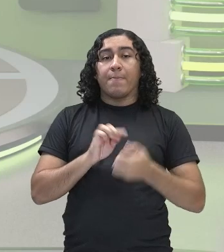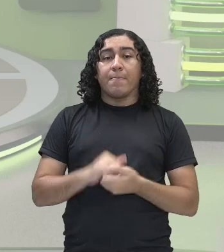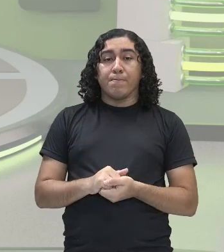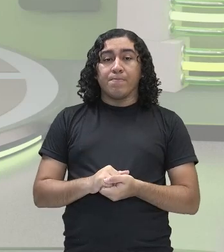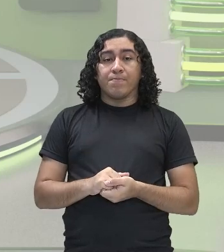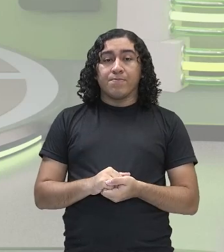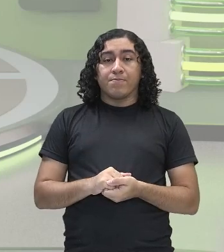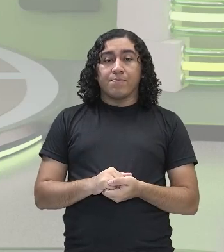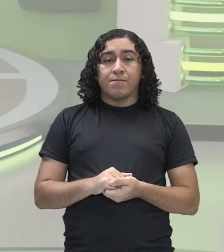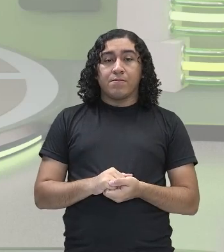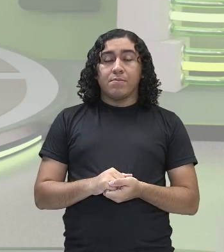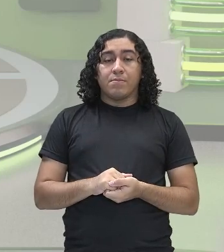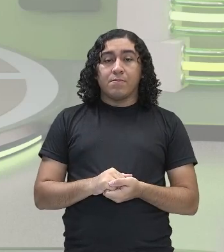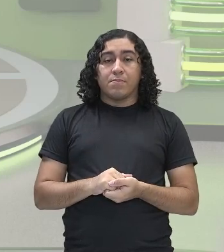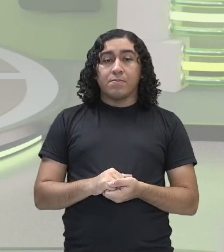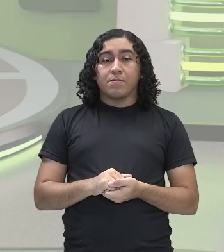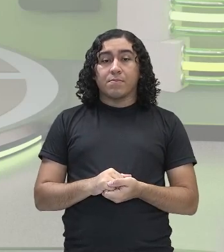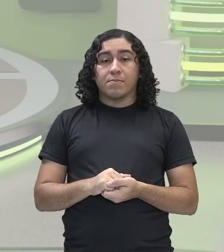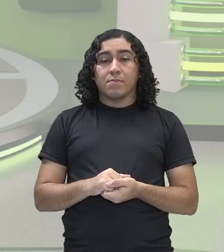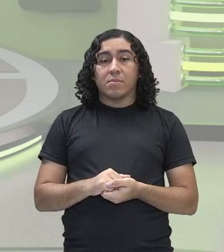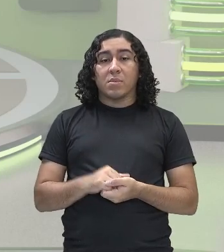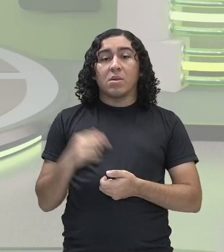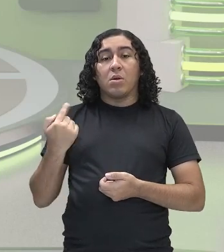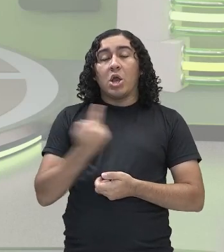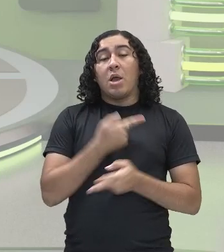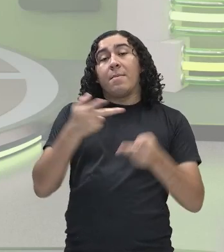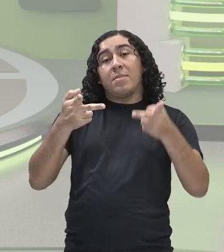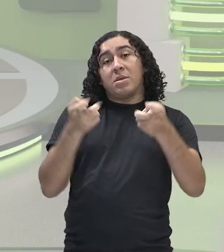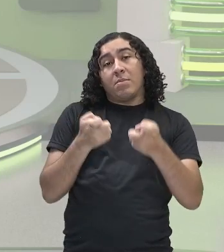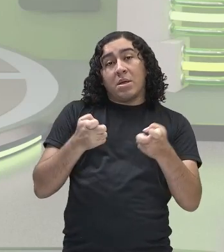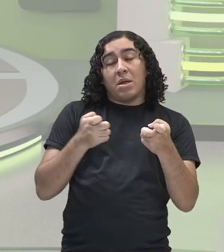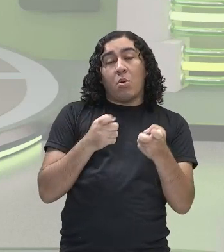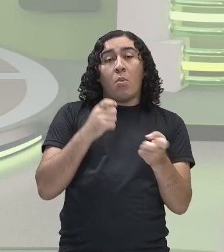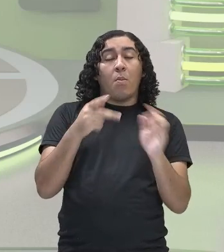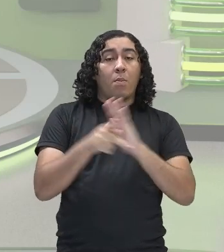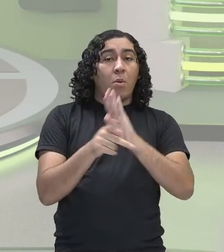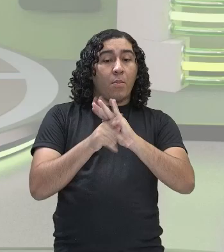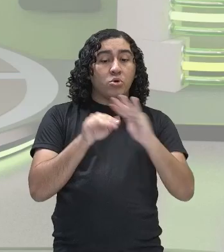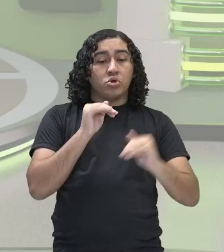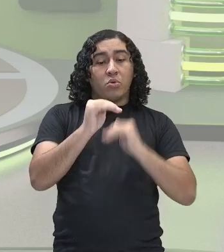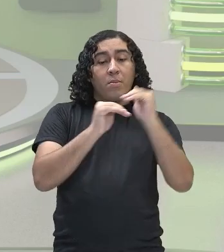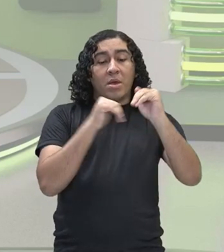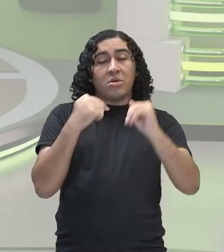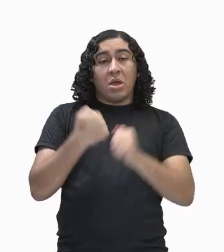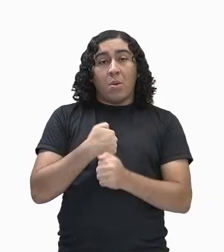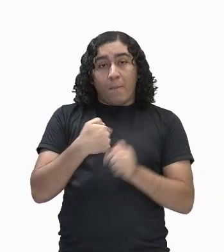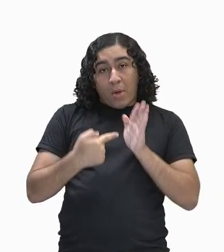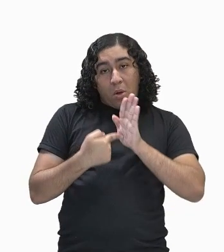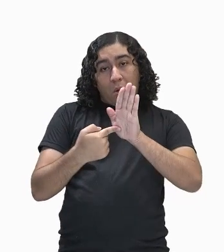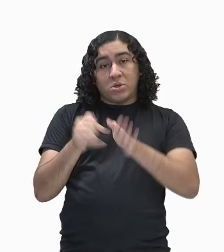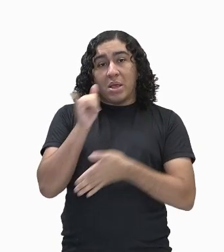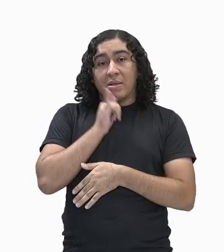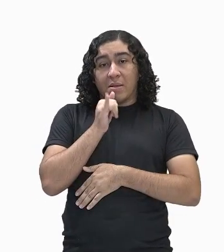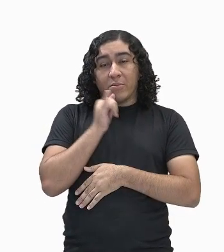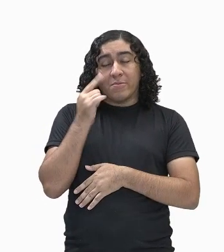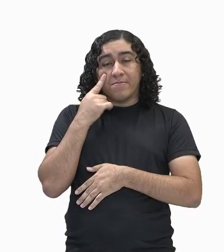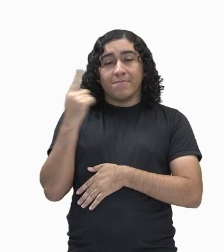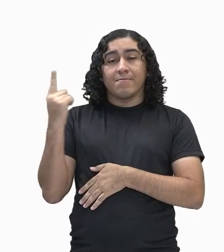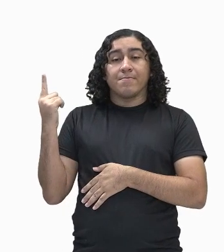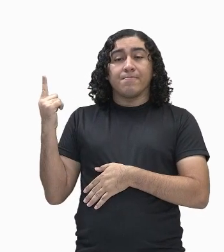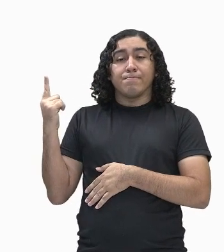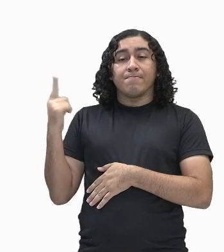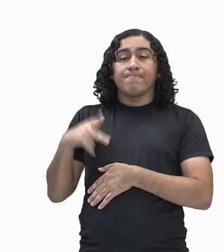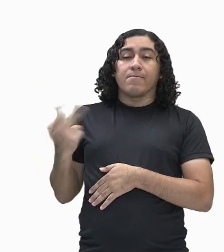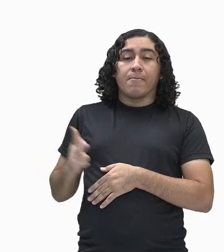vai observar ela no ciclo de desenvolvimento, que eu vou exemplificar mais adiante. Mas vamos continuar aí